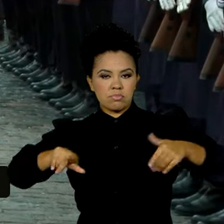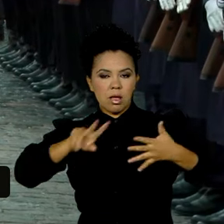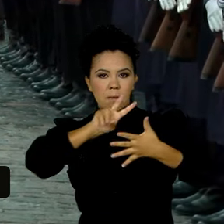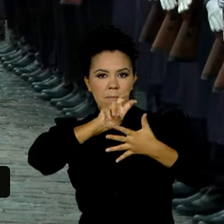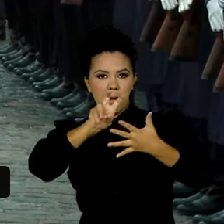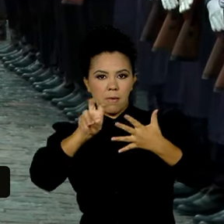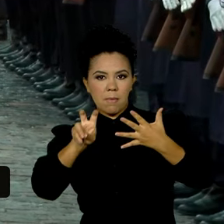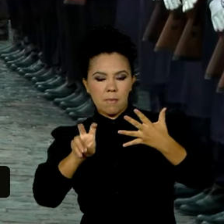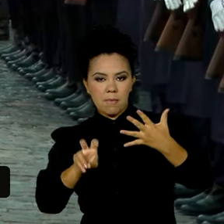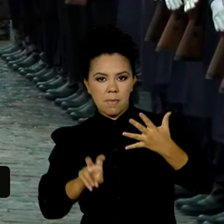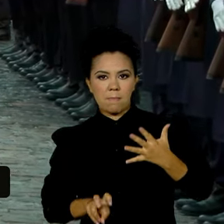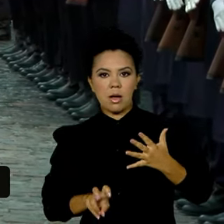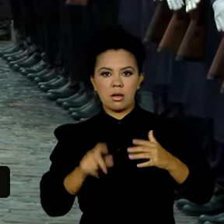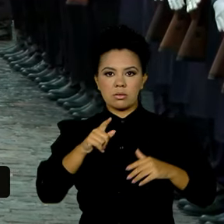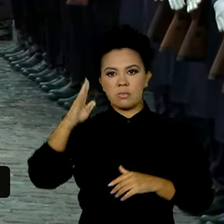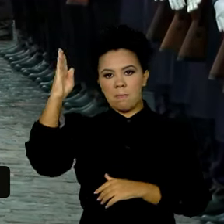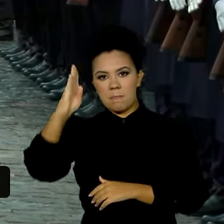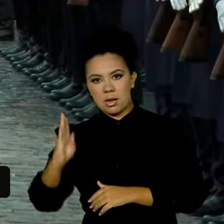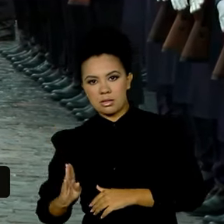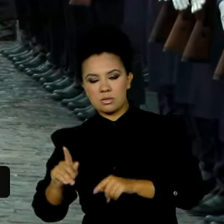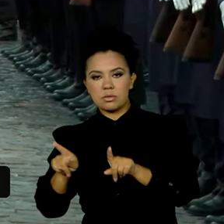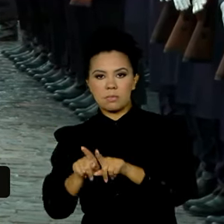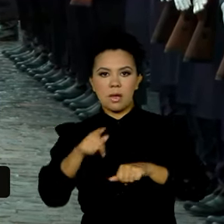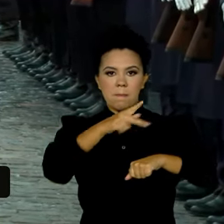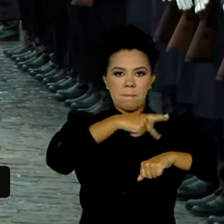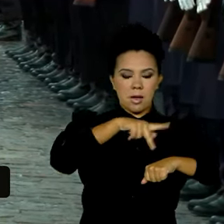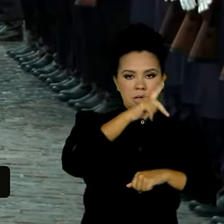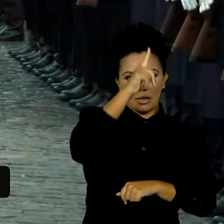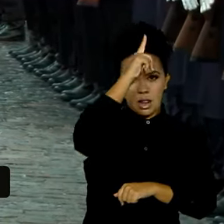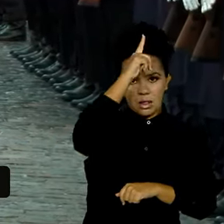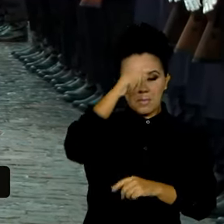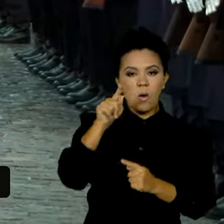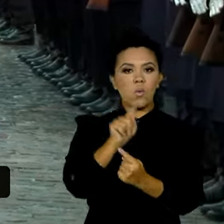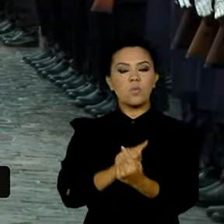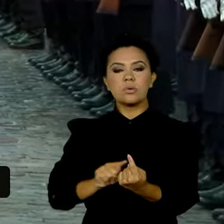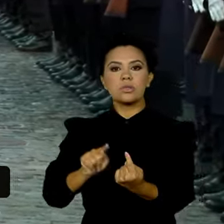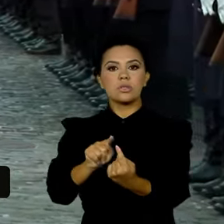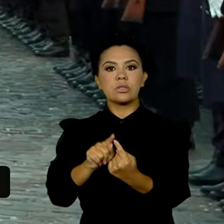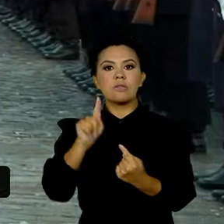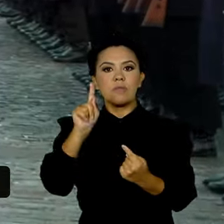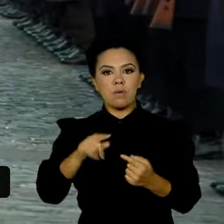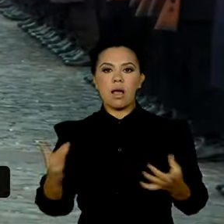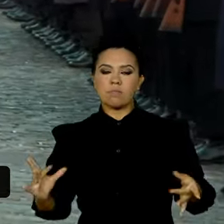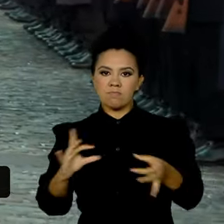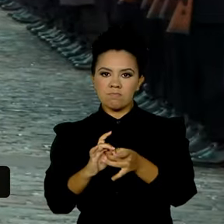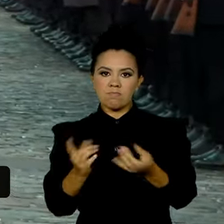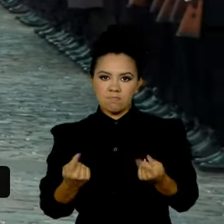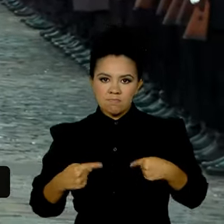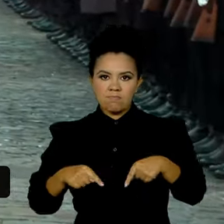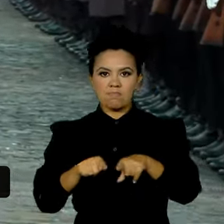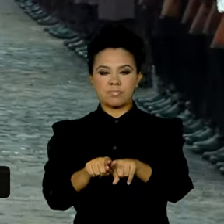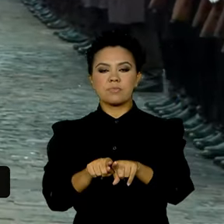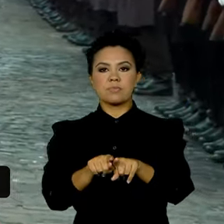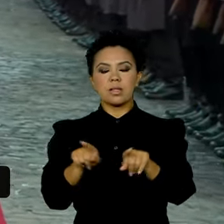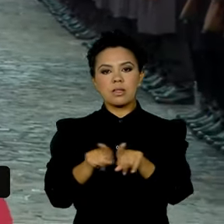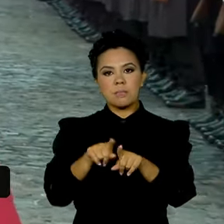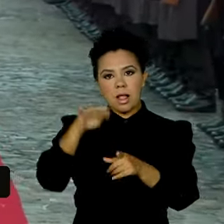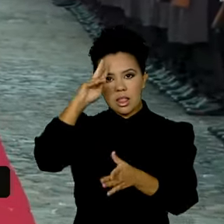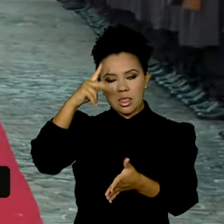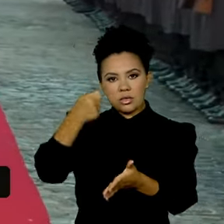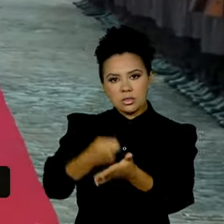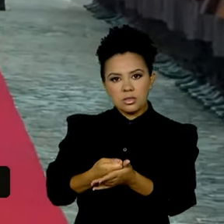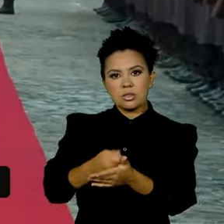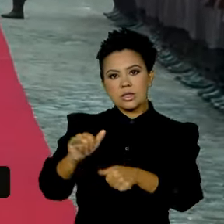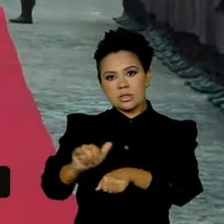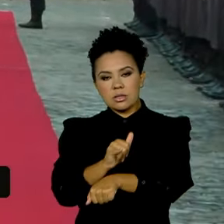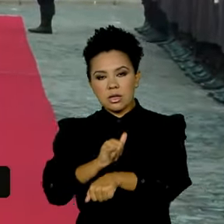nível entre Brasil e Alemanha. O objetivo é reforçar a parceria estratégica e definir novos passos